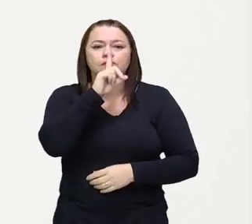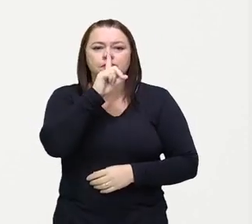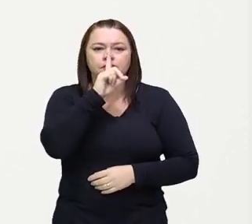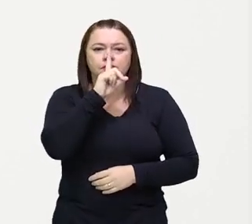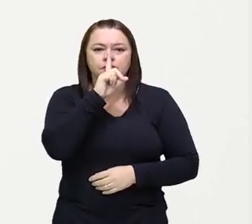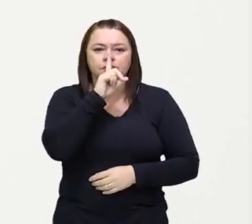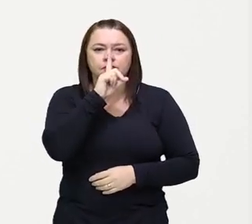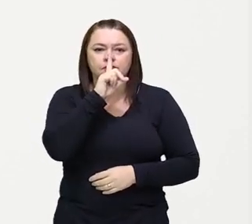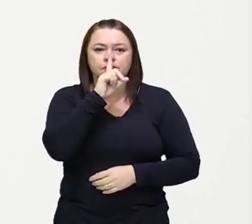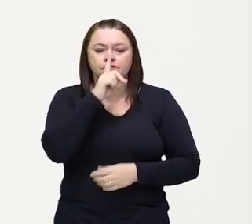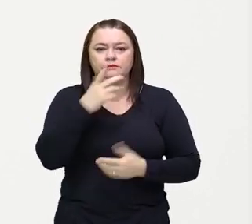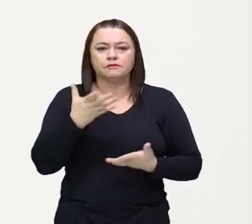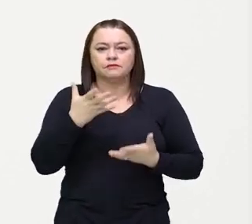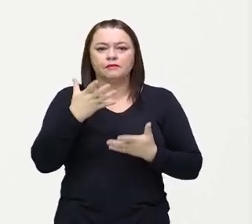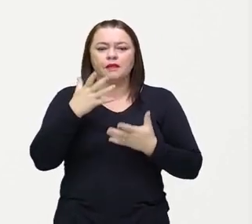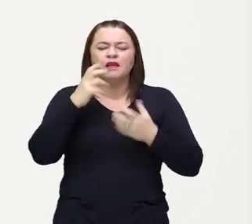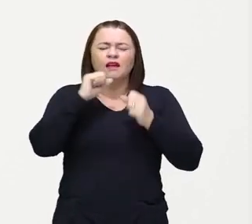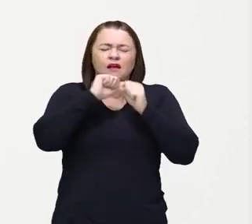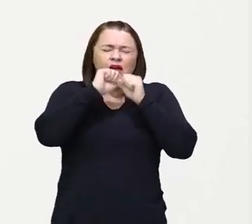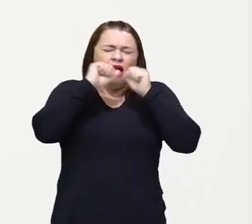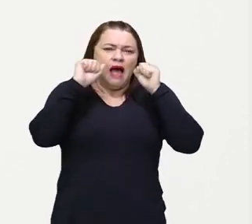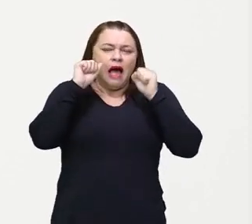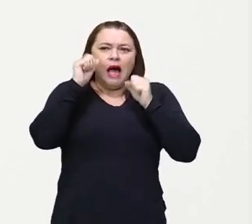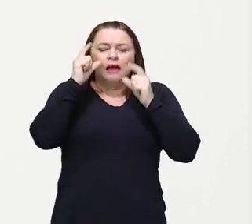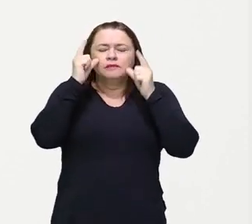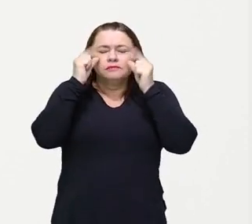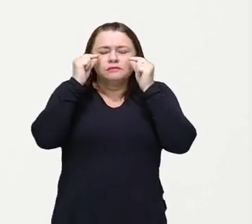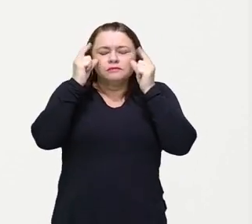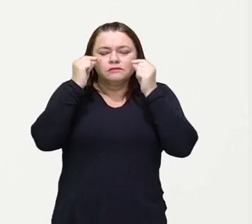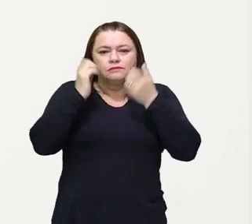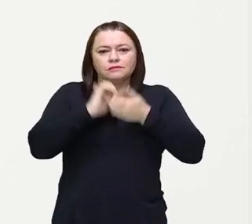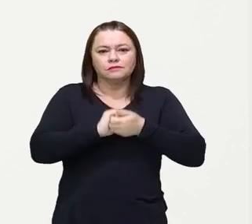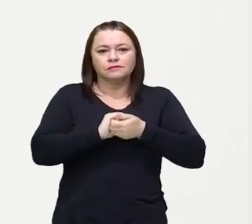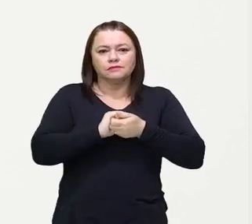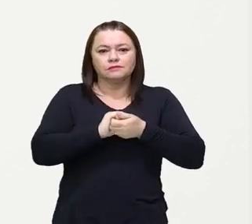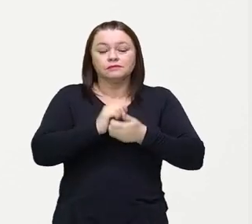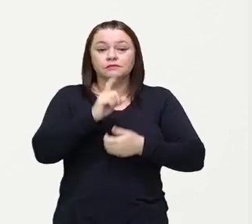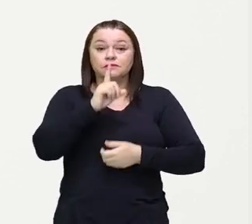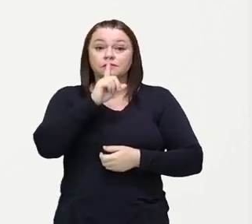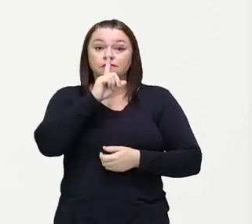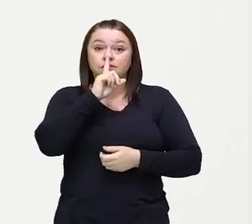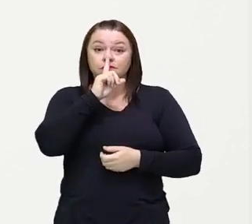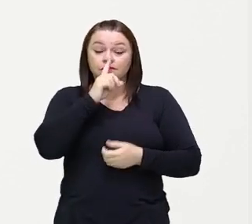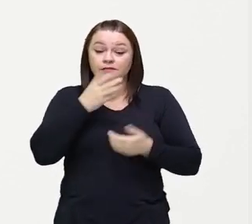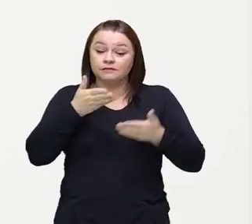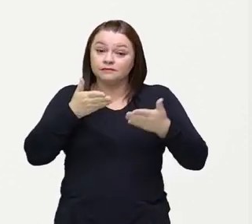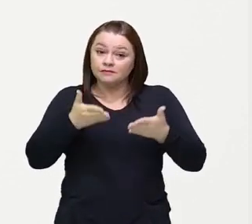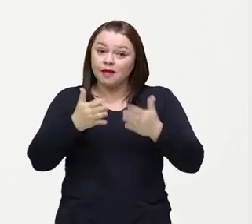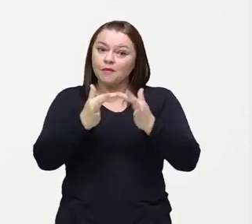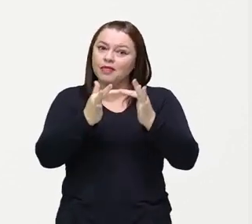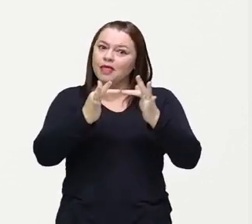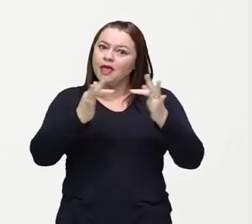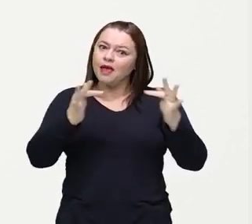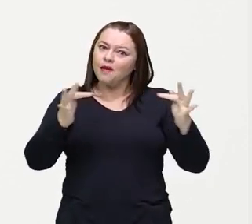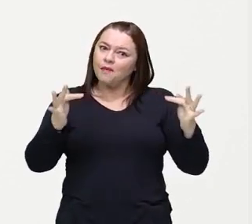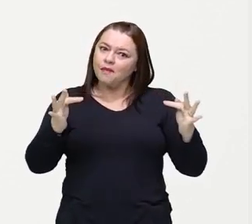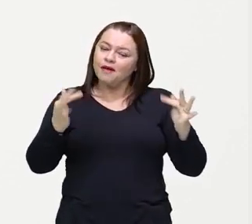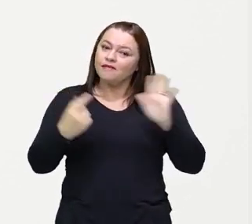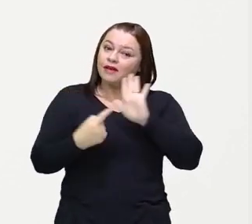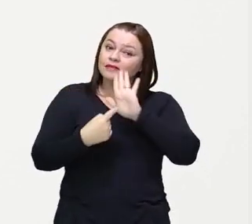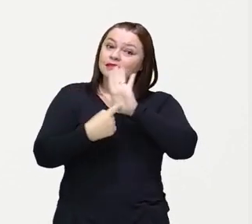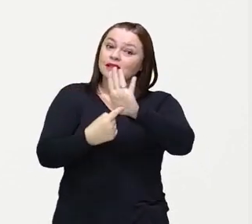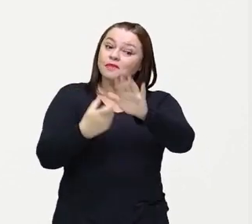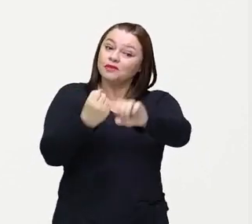Silêncio. Ai, que sono. Silêncio, não é? É uma frase